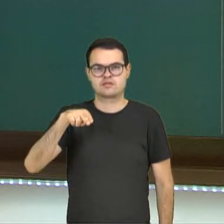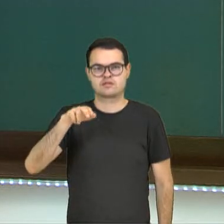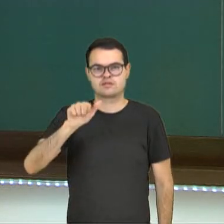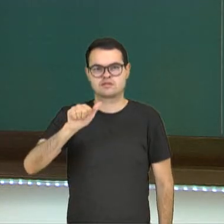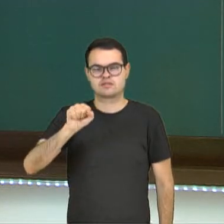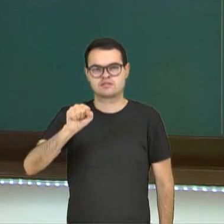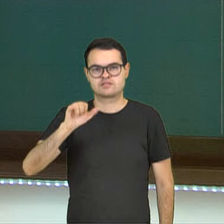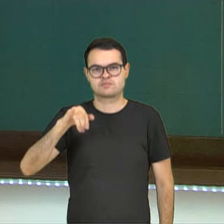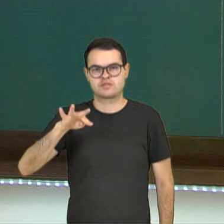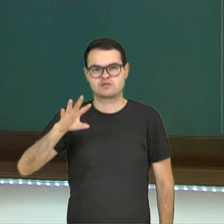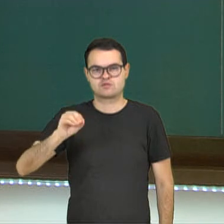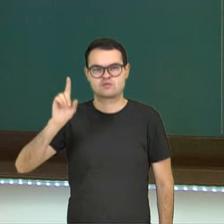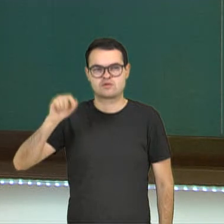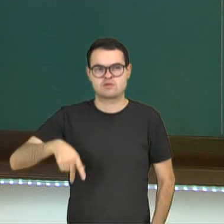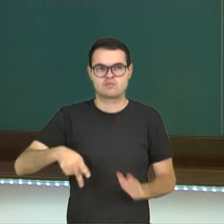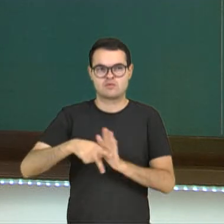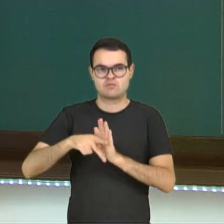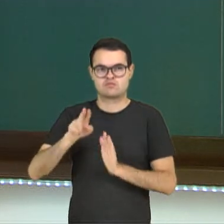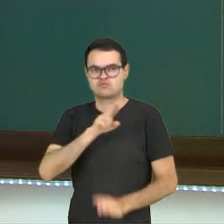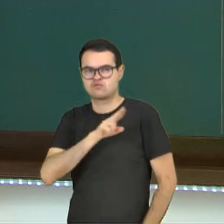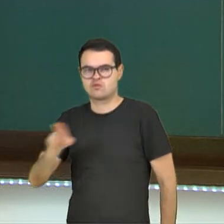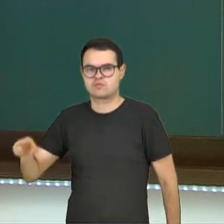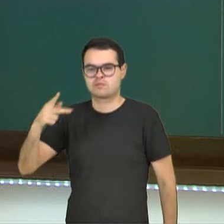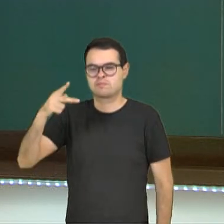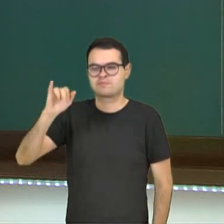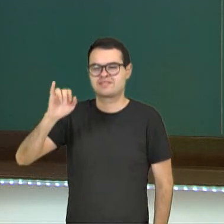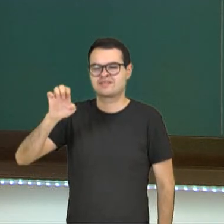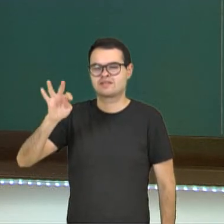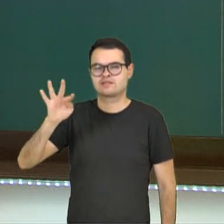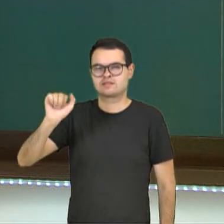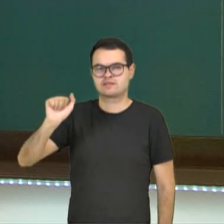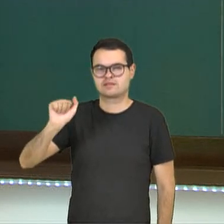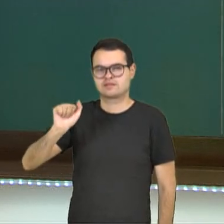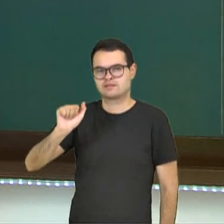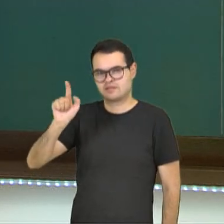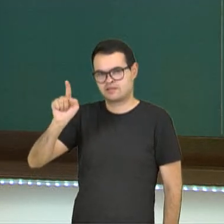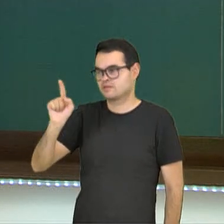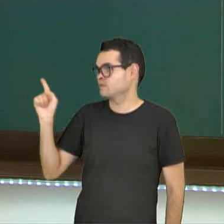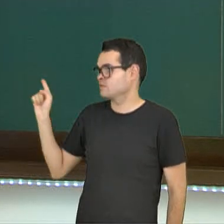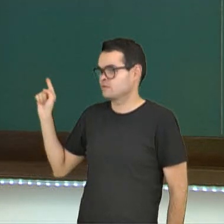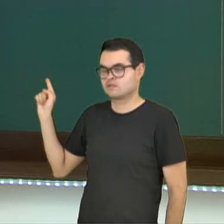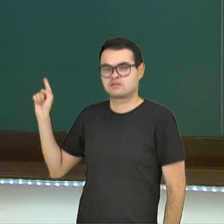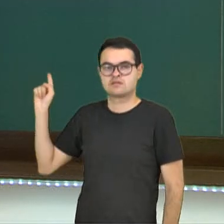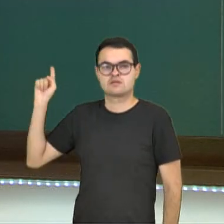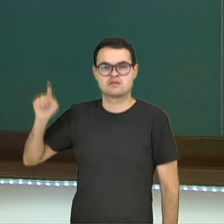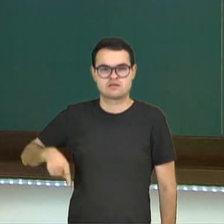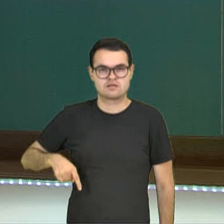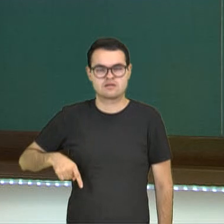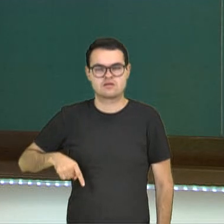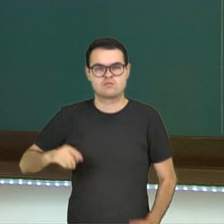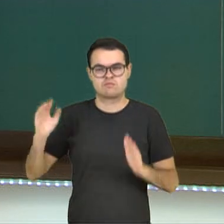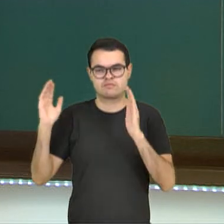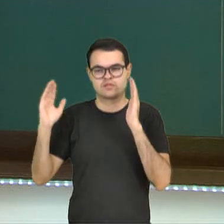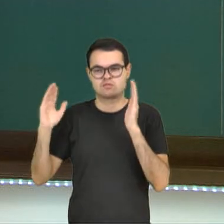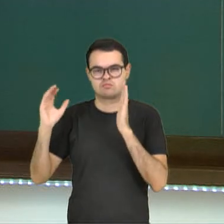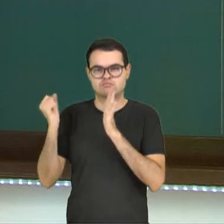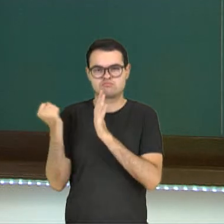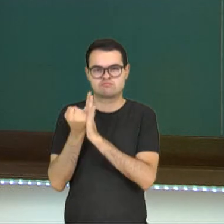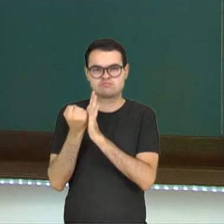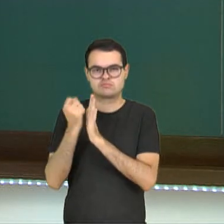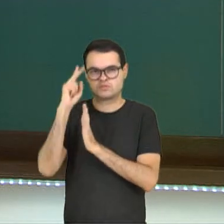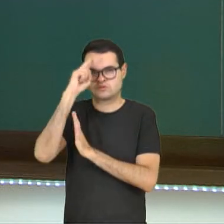Michelangelo, que é Pietà. Então, a gente vai começar a situar vocês em cada período histórico da